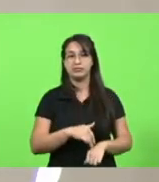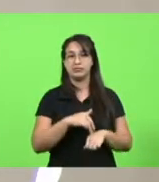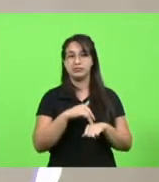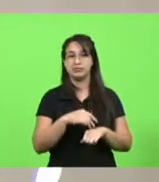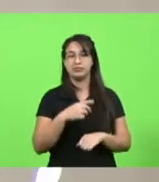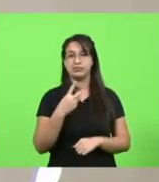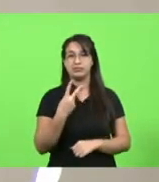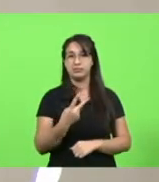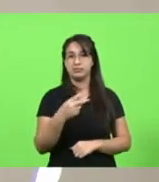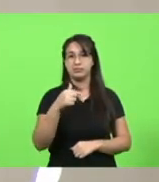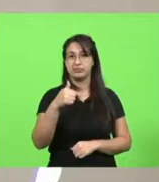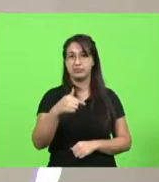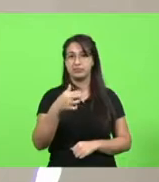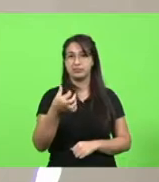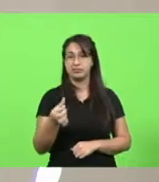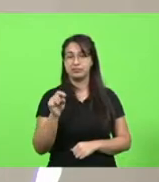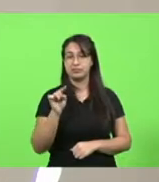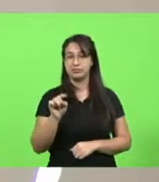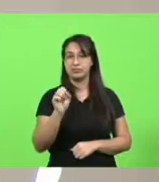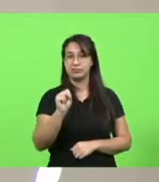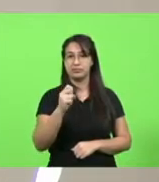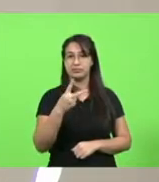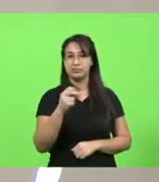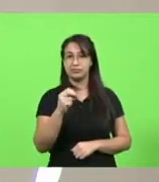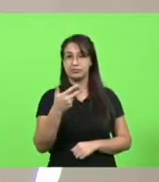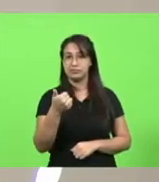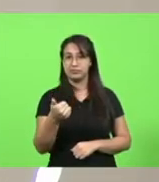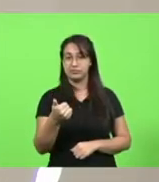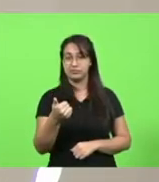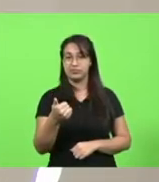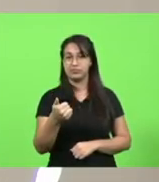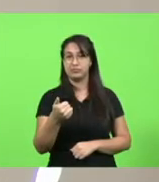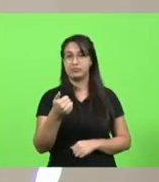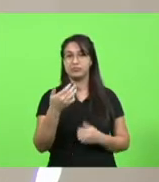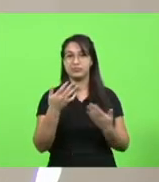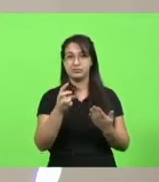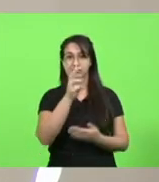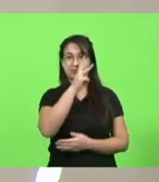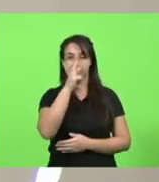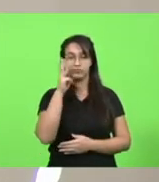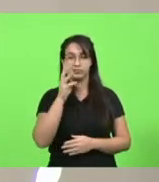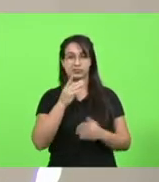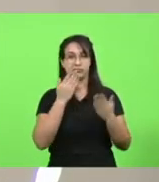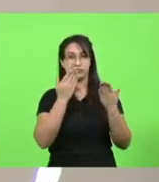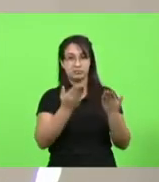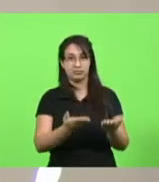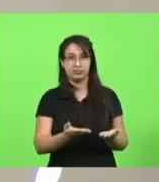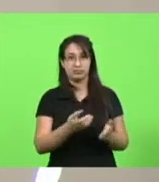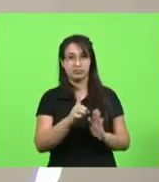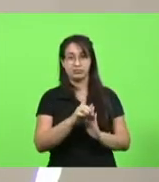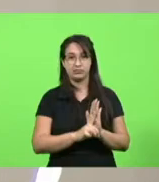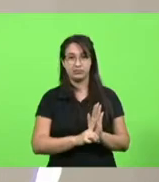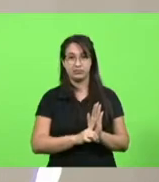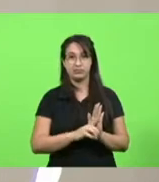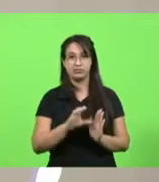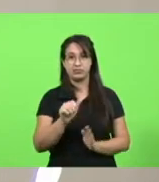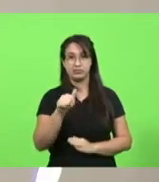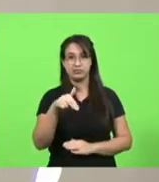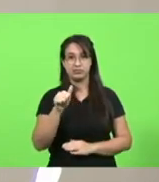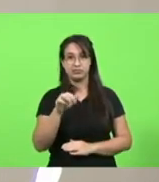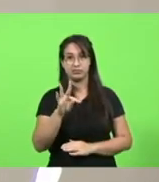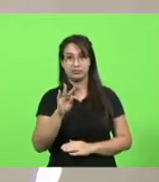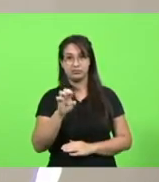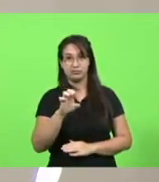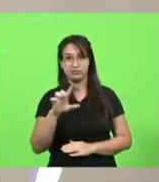Moção 276.8/2021, autor deputado Vonney Weber, dirigido ao presidente do Conselho Diretor da Anatel, solicitando que não